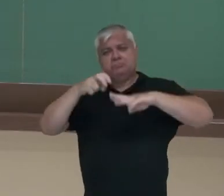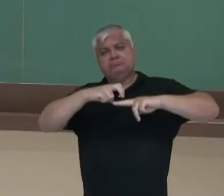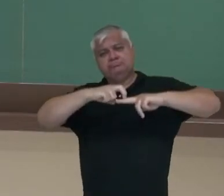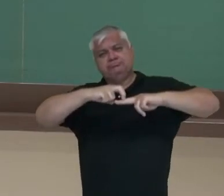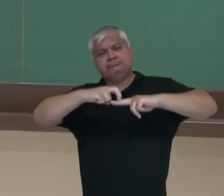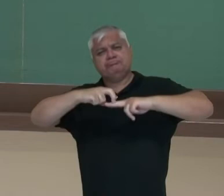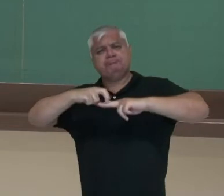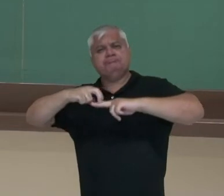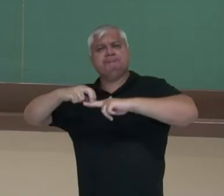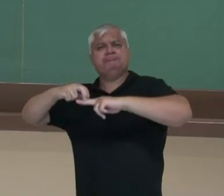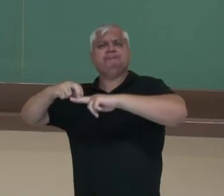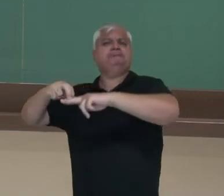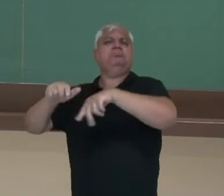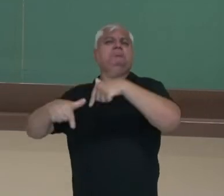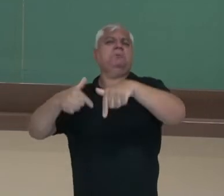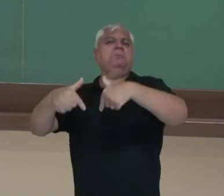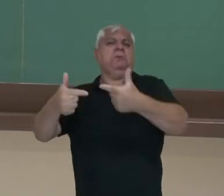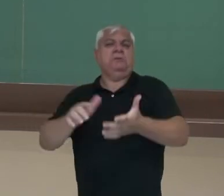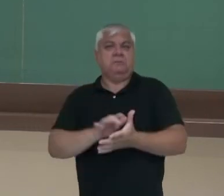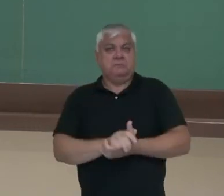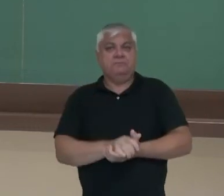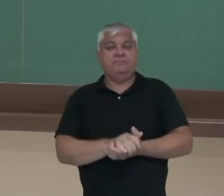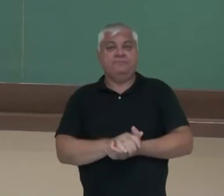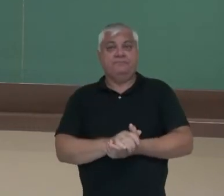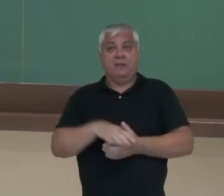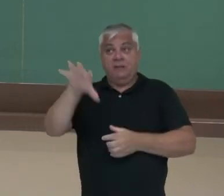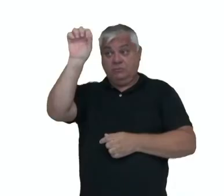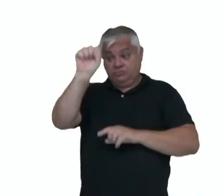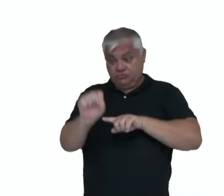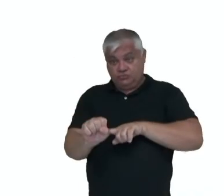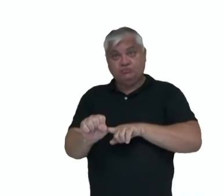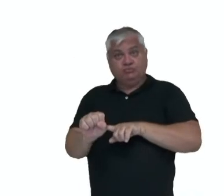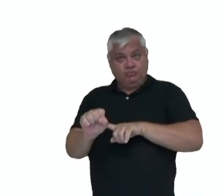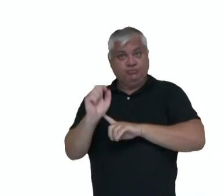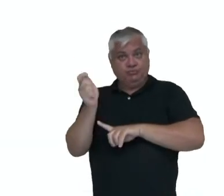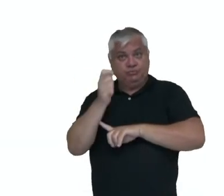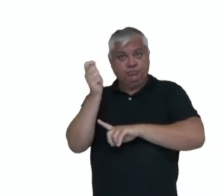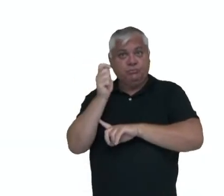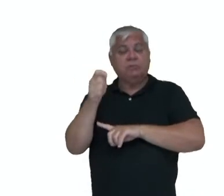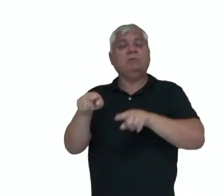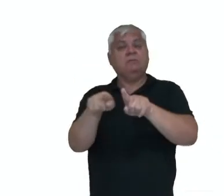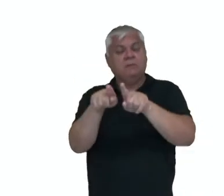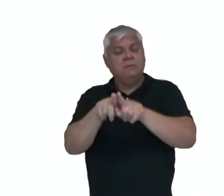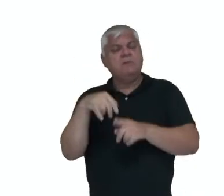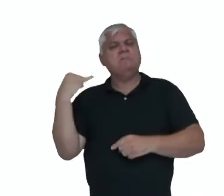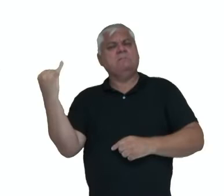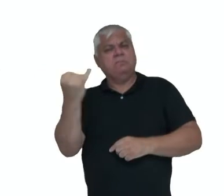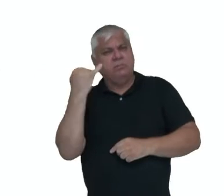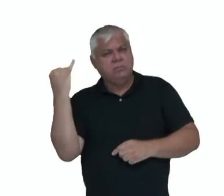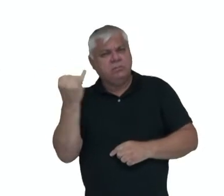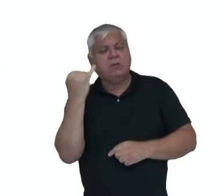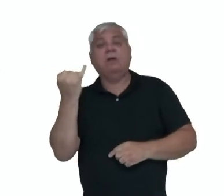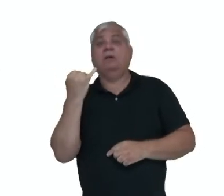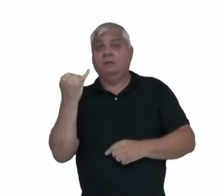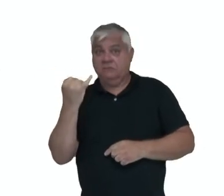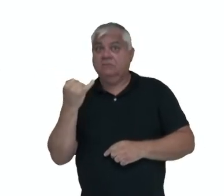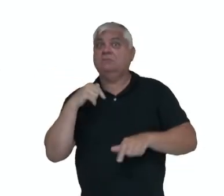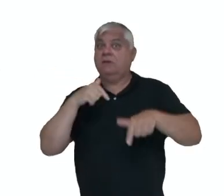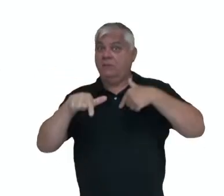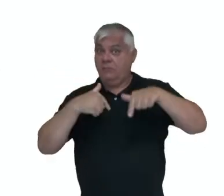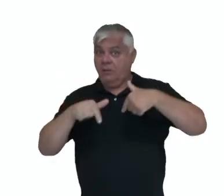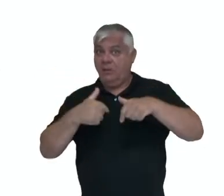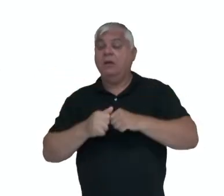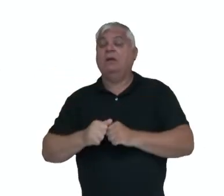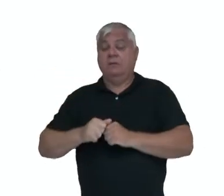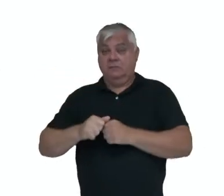atividade econômica. No sul, é a atividade mais importante da região durante o período colonial, na região sul, né, que seria Paraná,